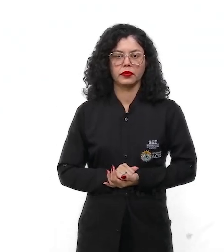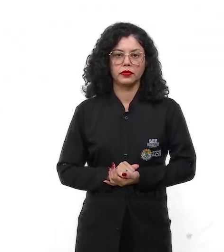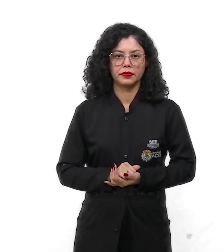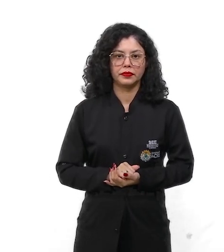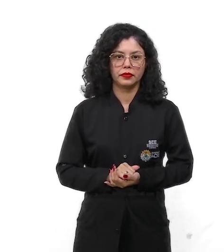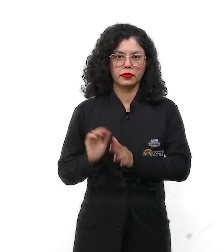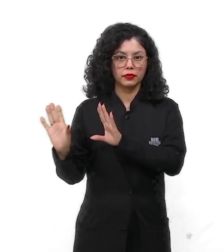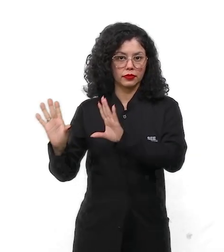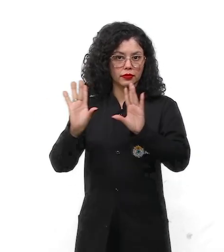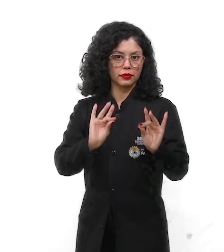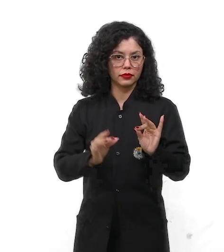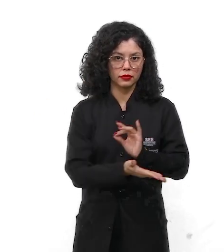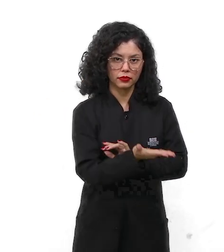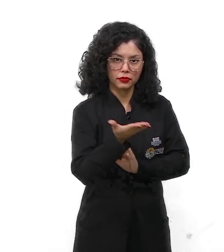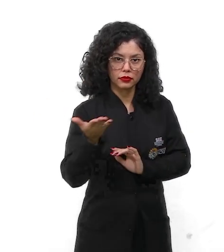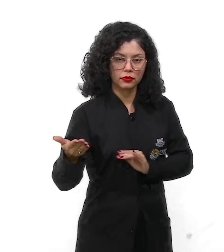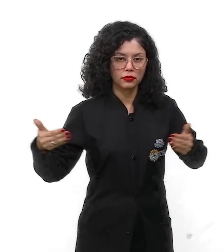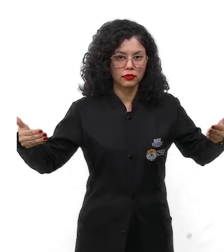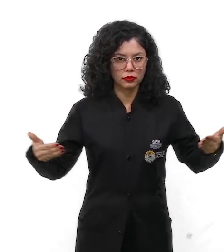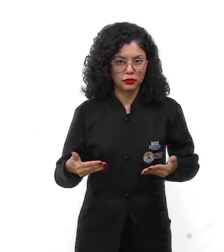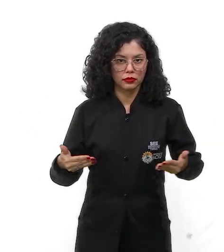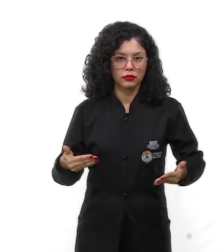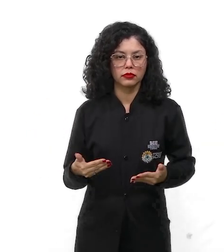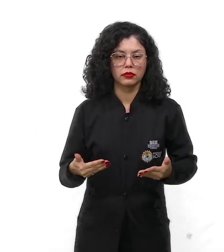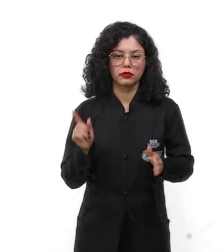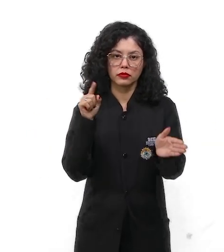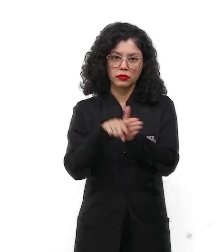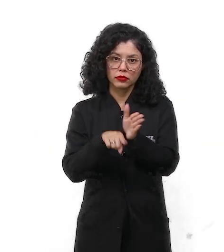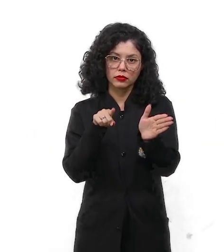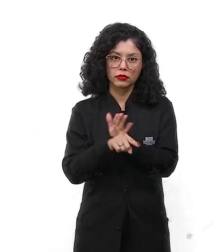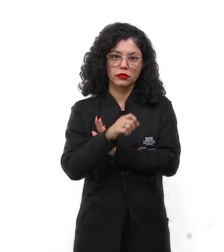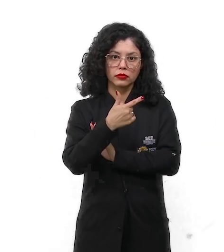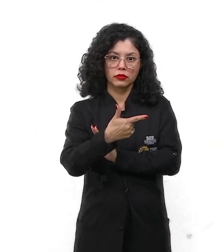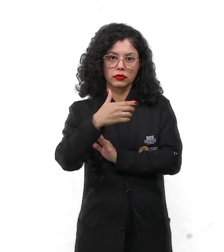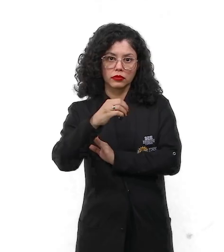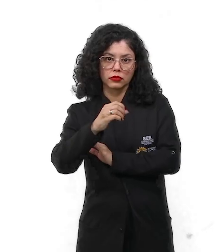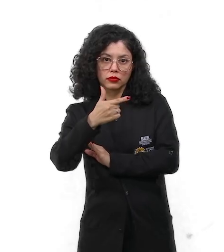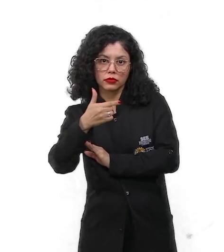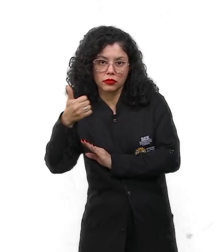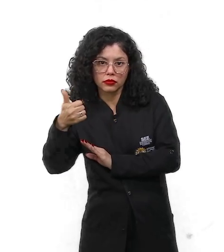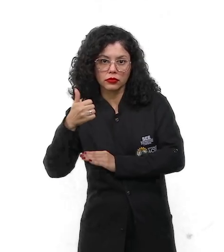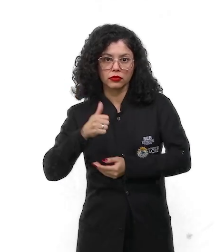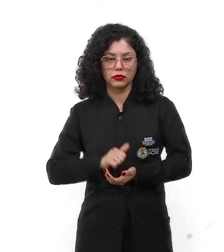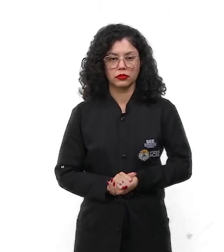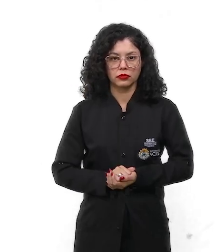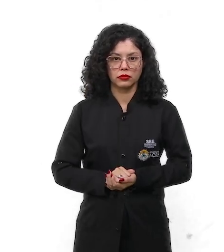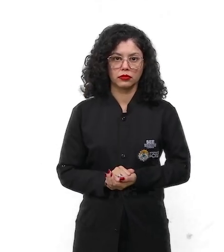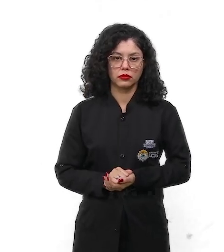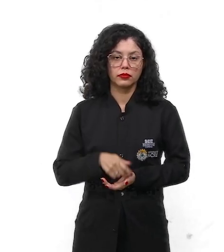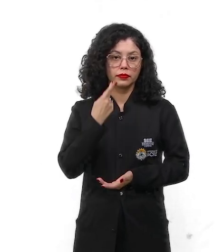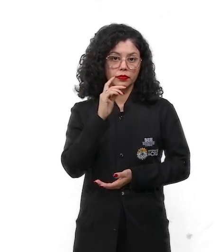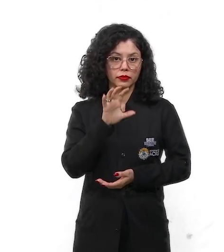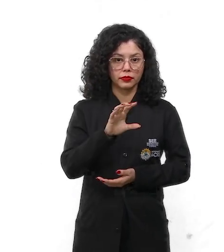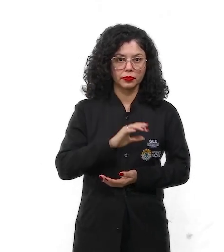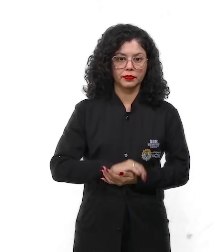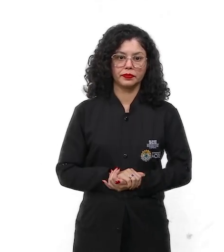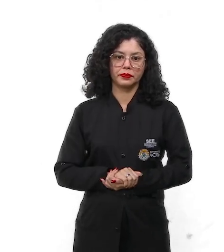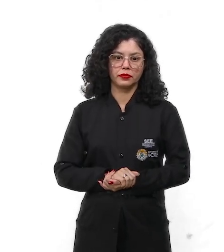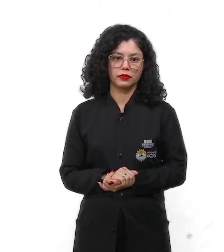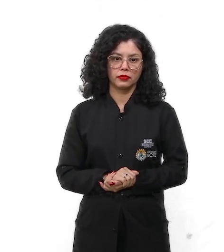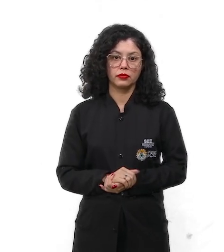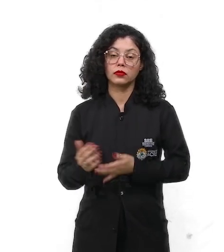Eu trouxe para vocês hoje uma questão de 2021. Diz assim: